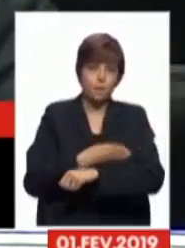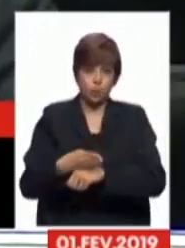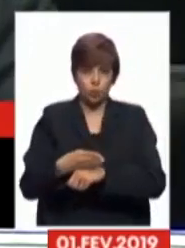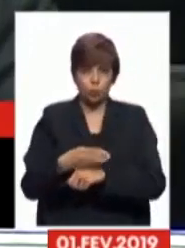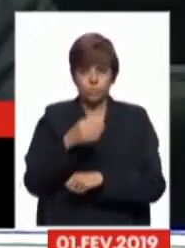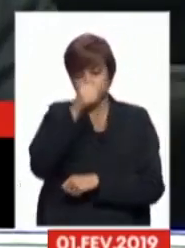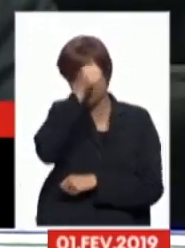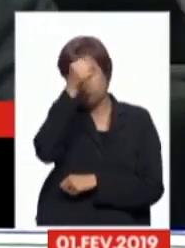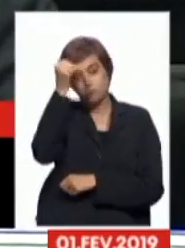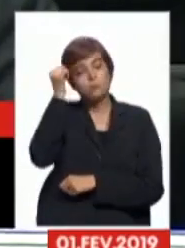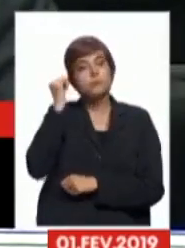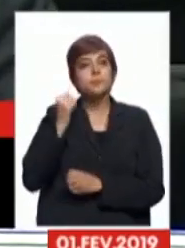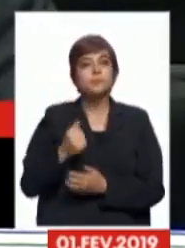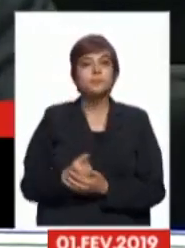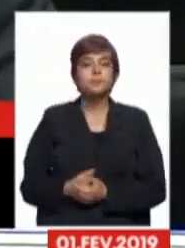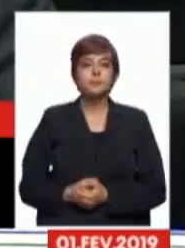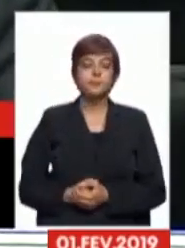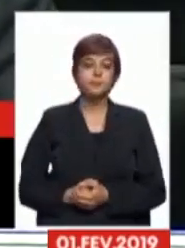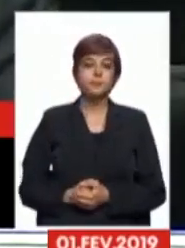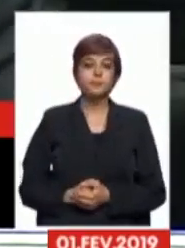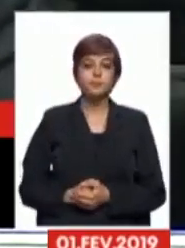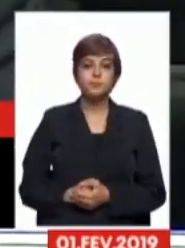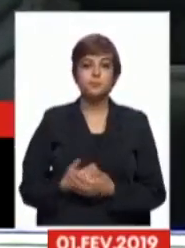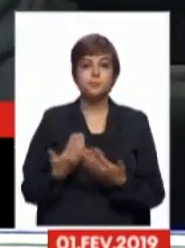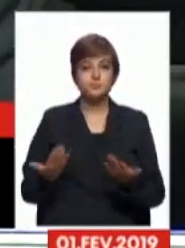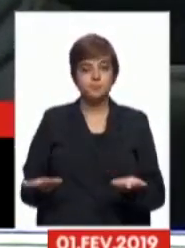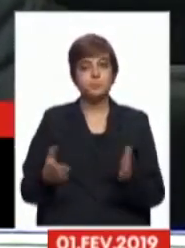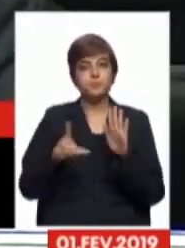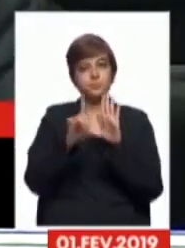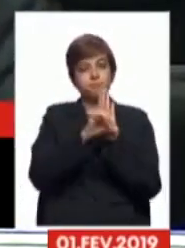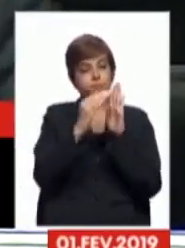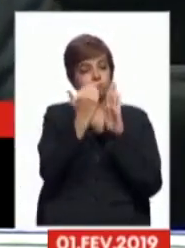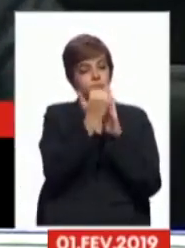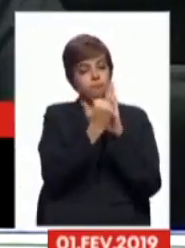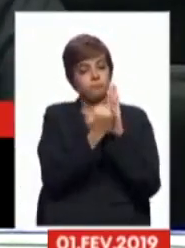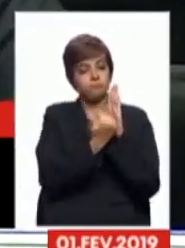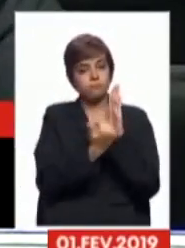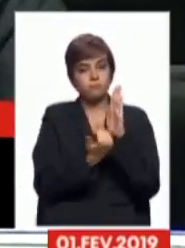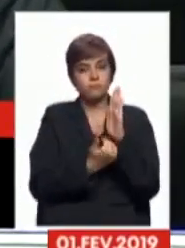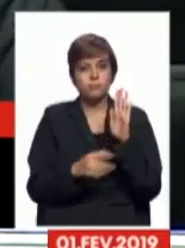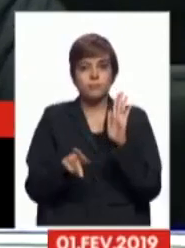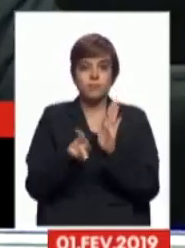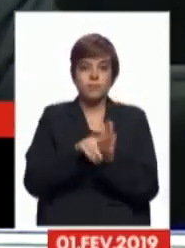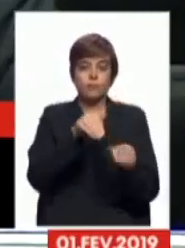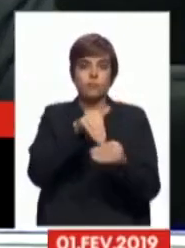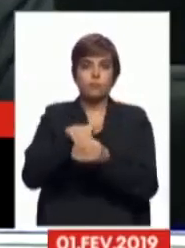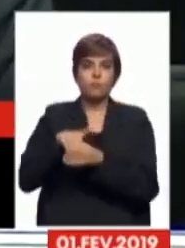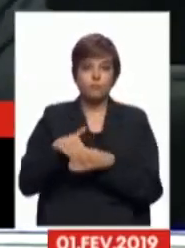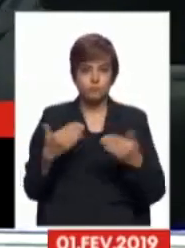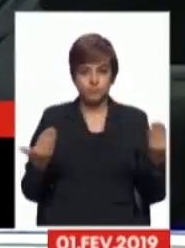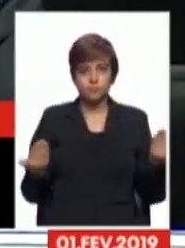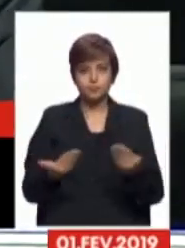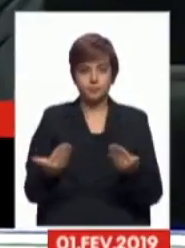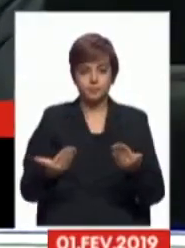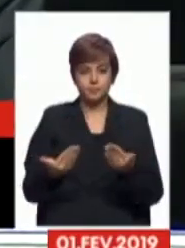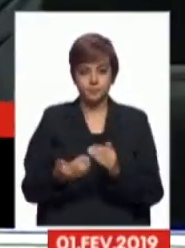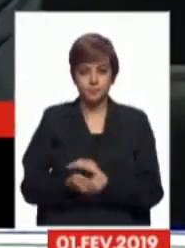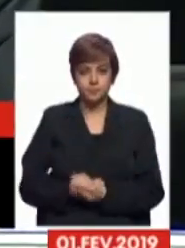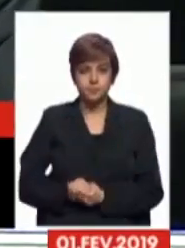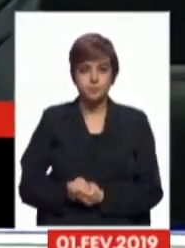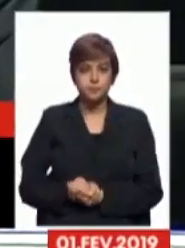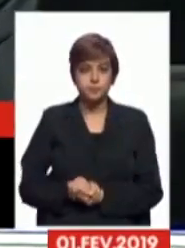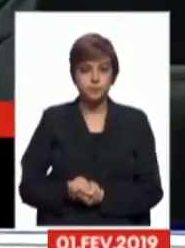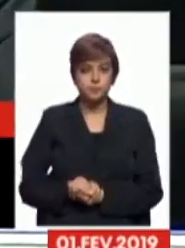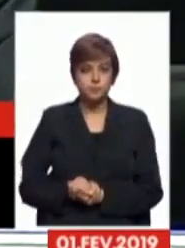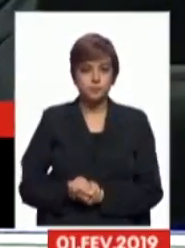1º de fevereiro de 2019. Então, essas são as, esse é o roteiro da eleição, né, as normas.